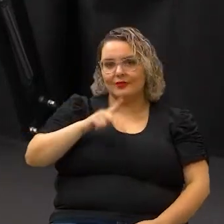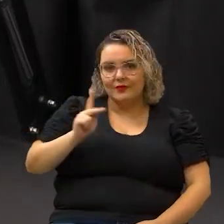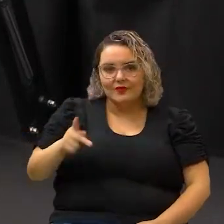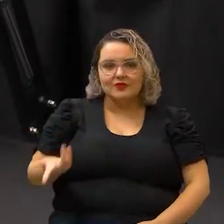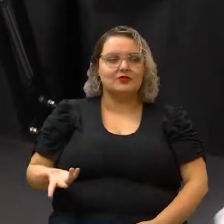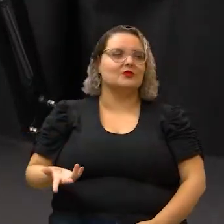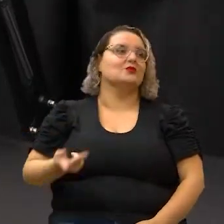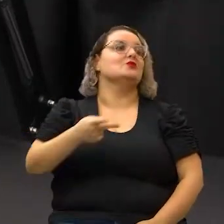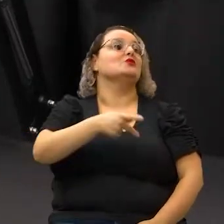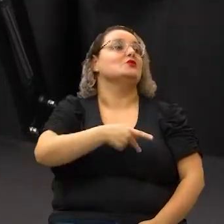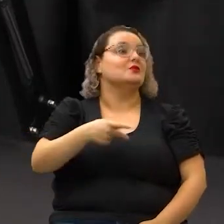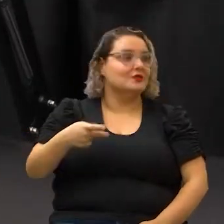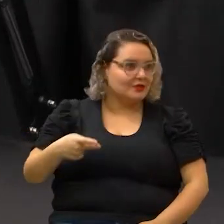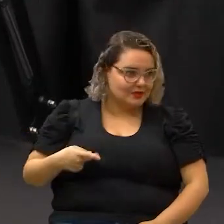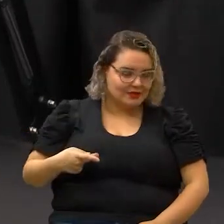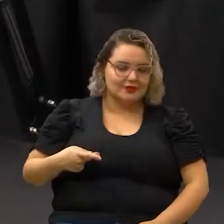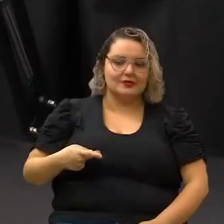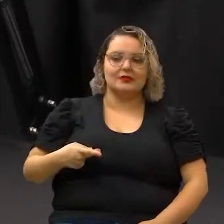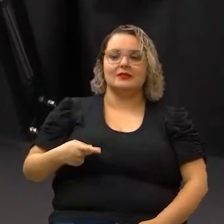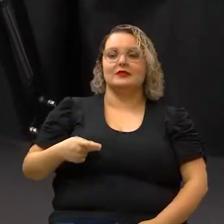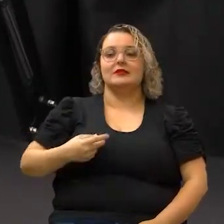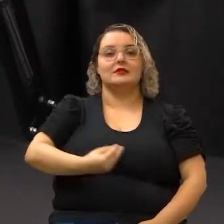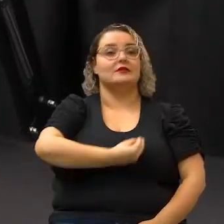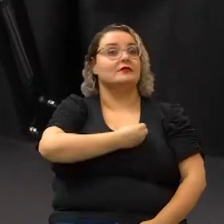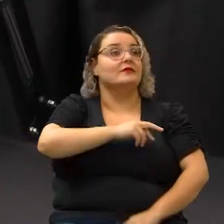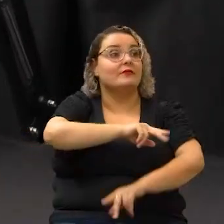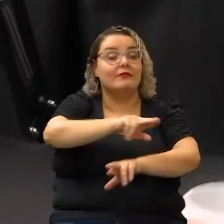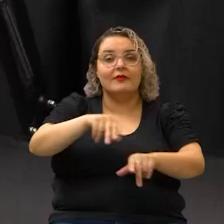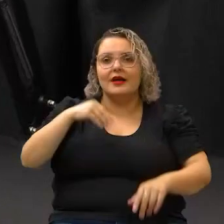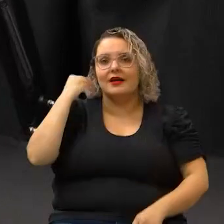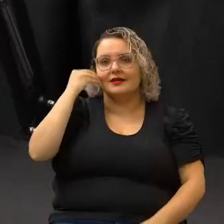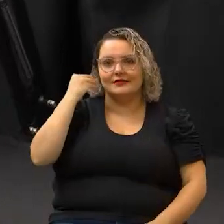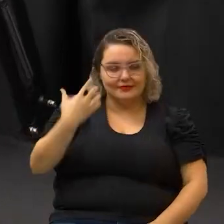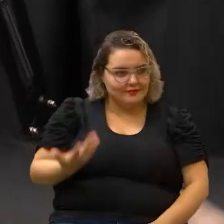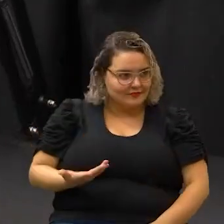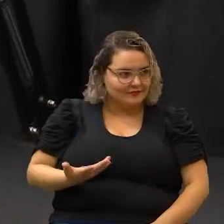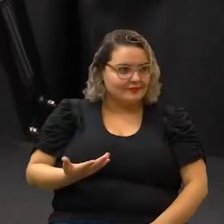sou professor, sou pastor e passou por tanta